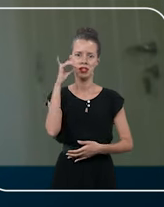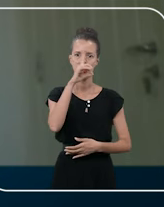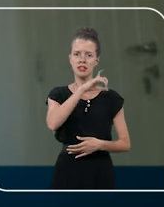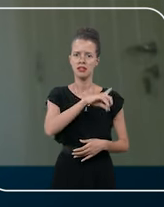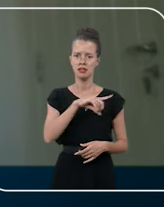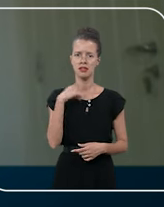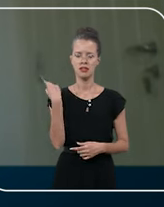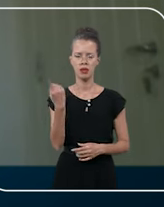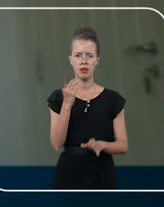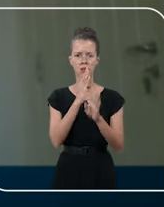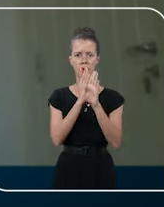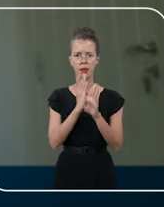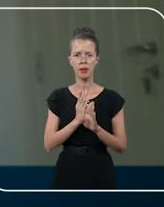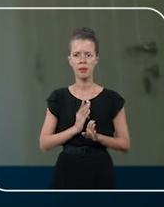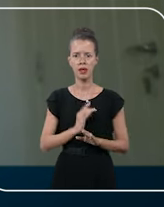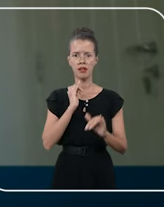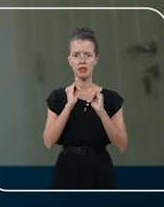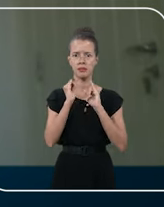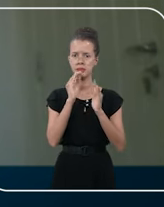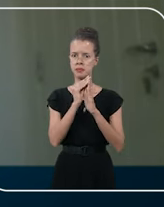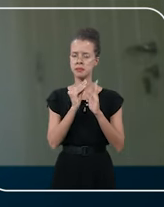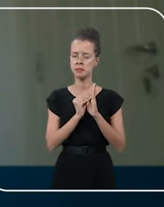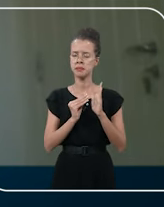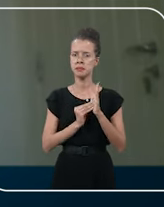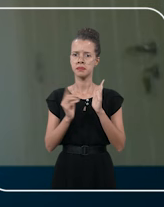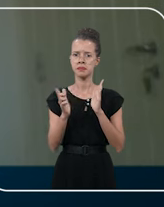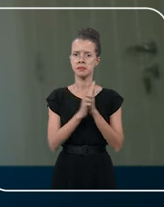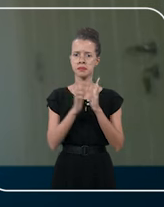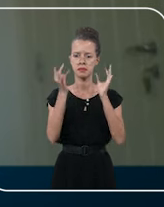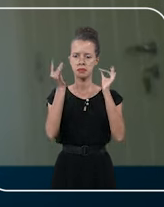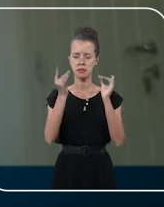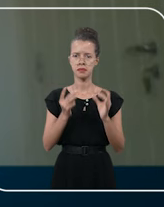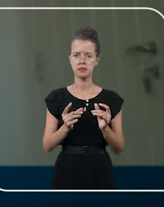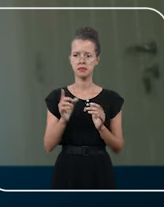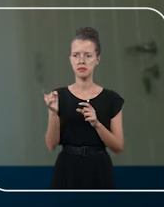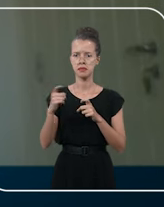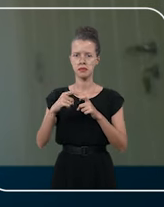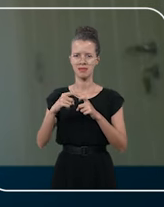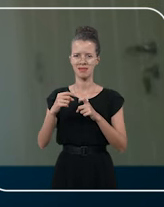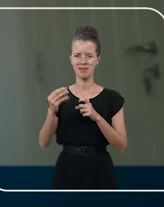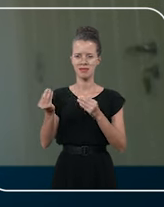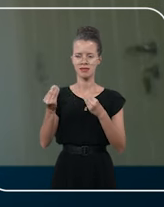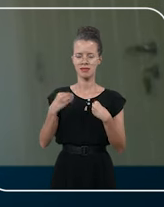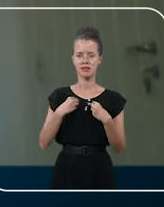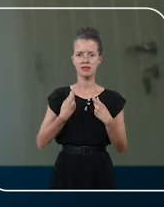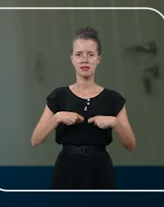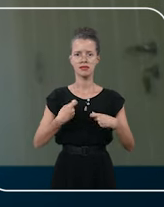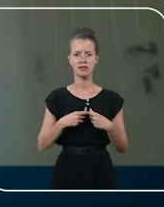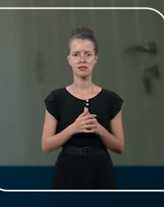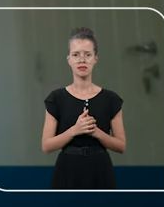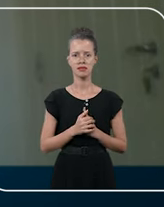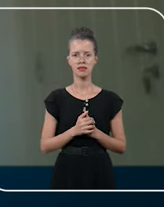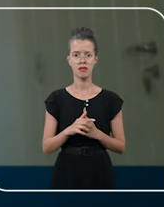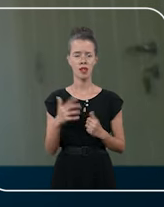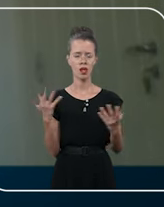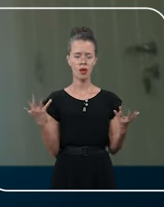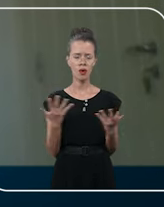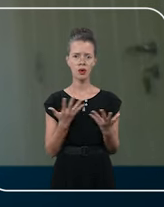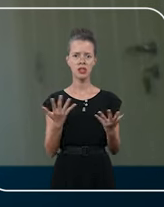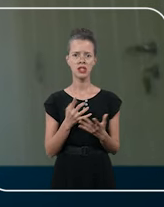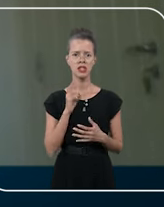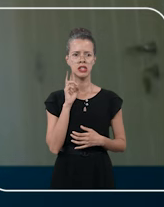das informações que são veiculadas no hospital. E hoje em dia eu acho que esse entendimento ainda é